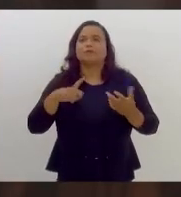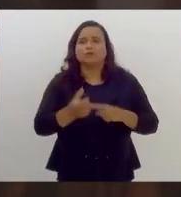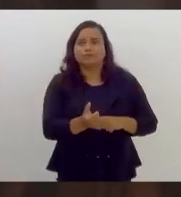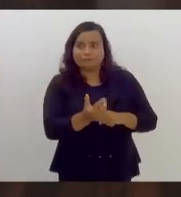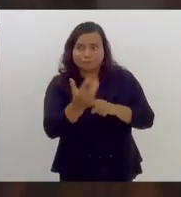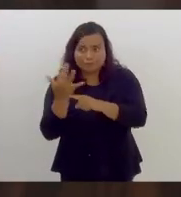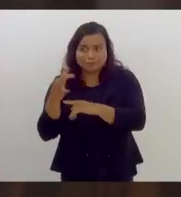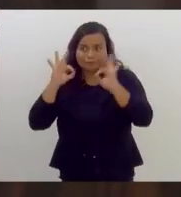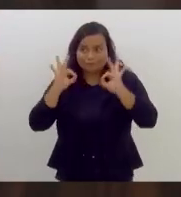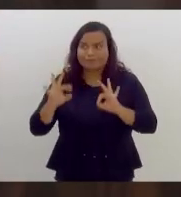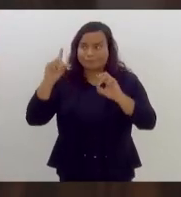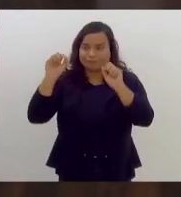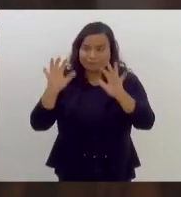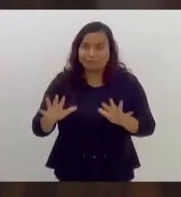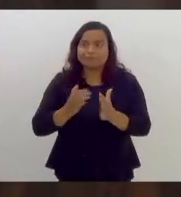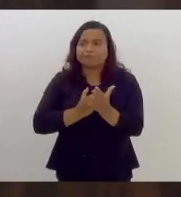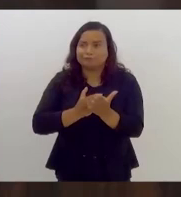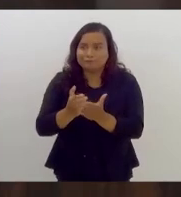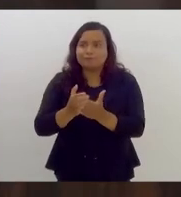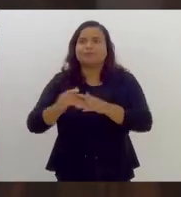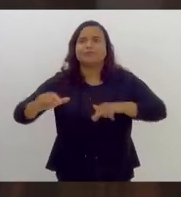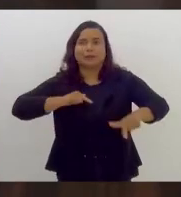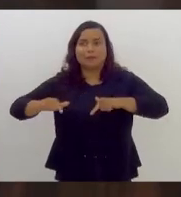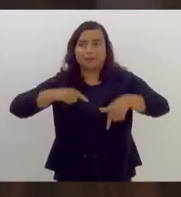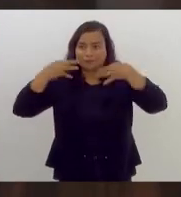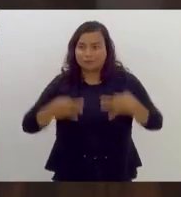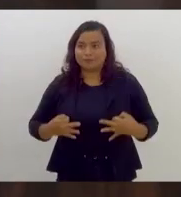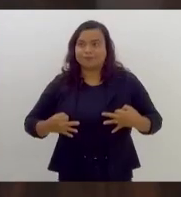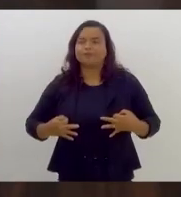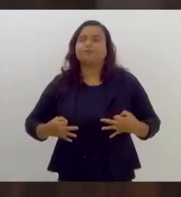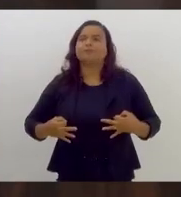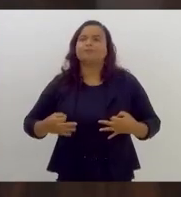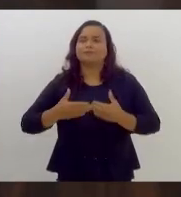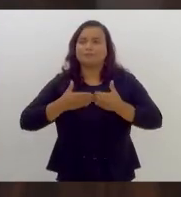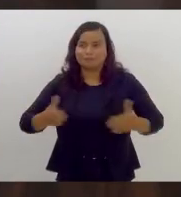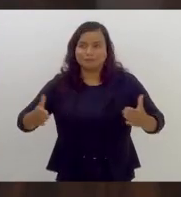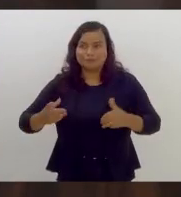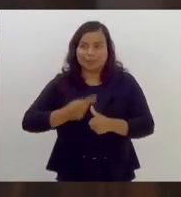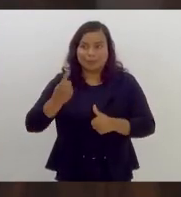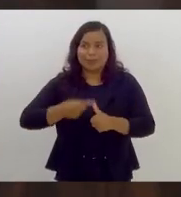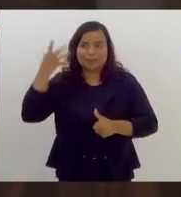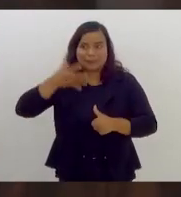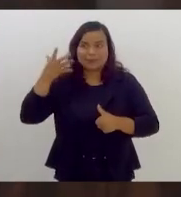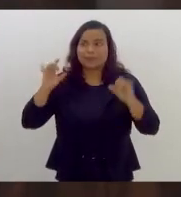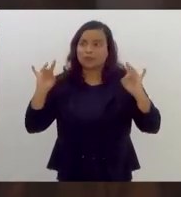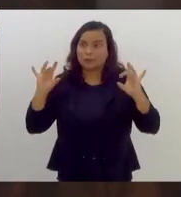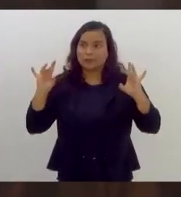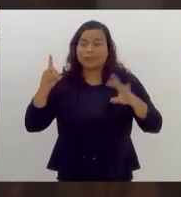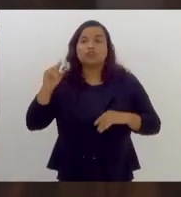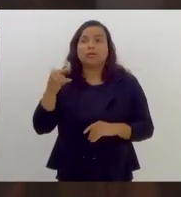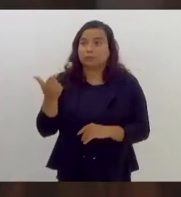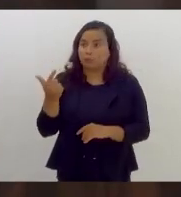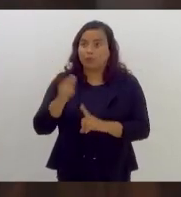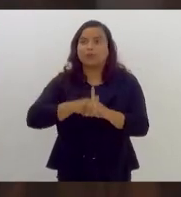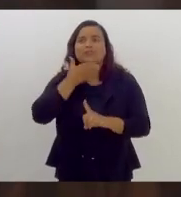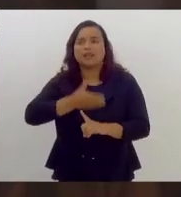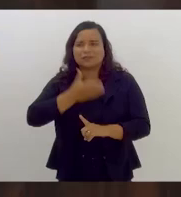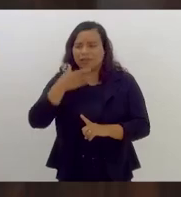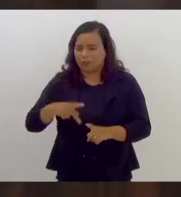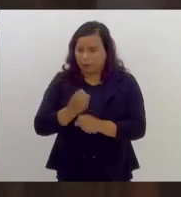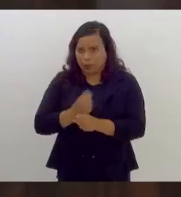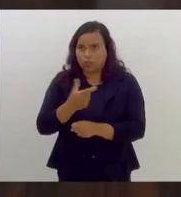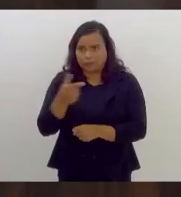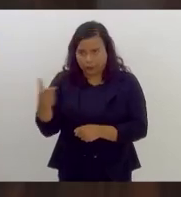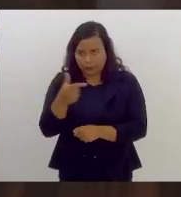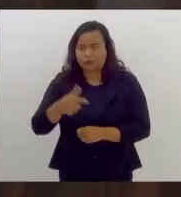sobre a proteção de Deus, iniciamos os nossos trabalhos. Está aberta a primeira sessão extraordinária do dia 12 de dezembro de